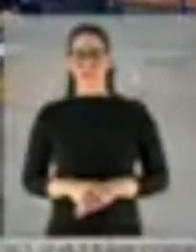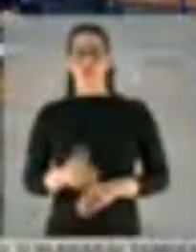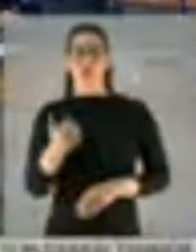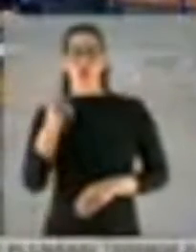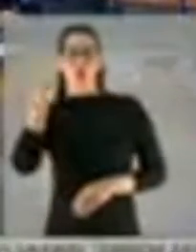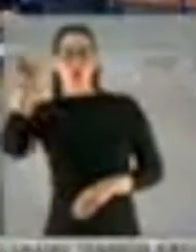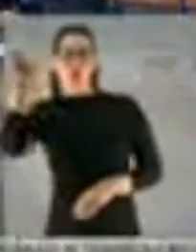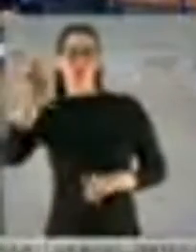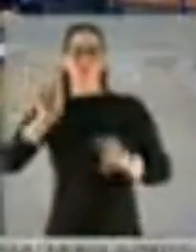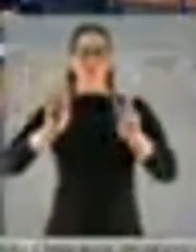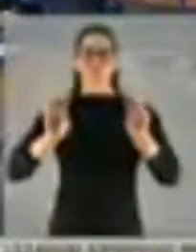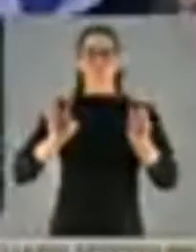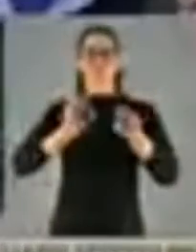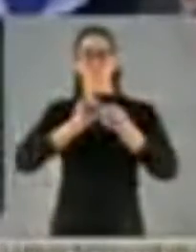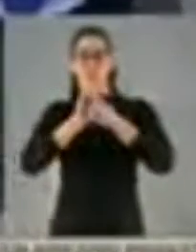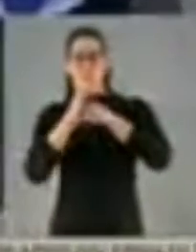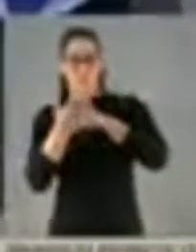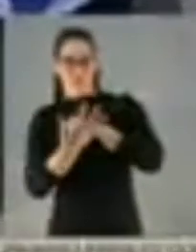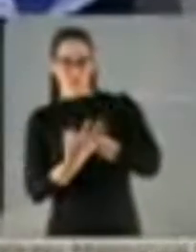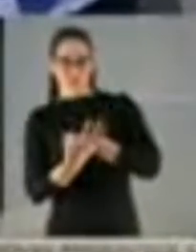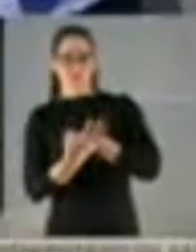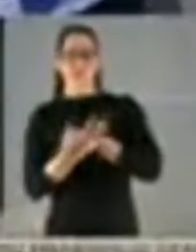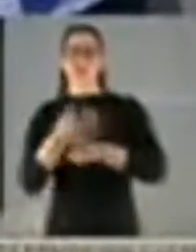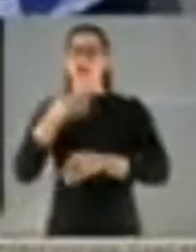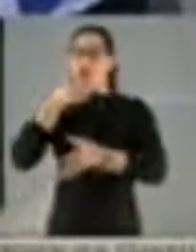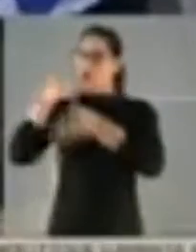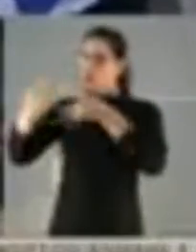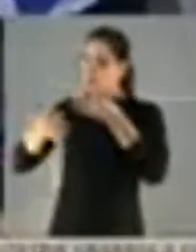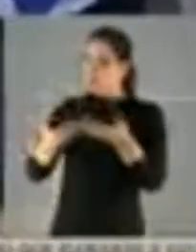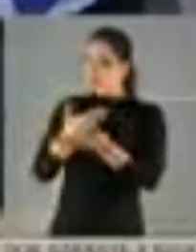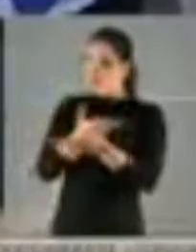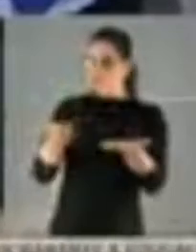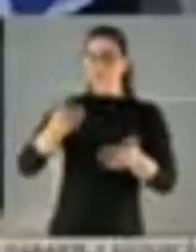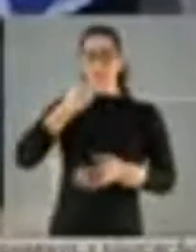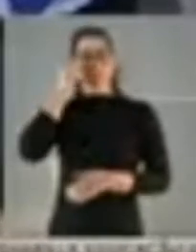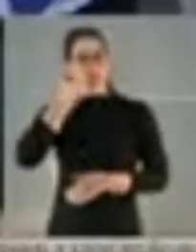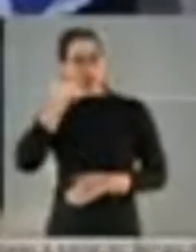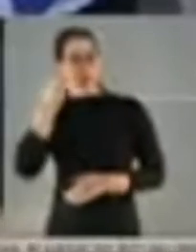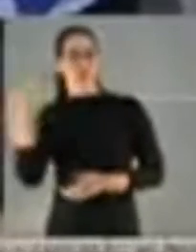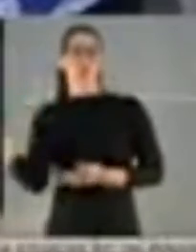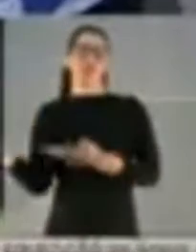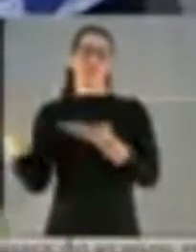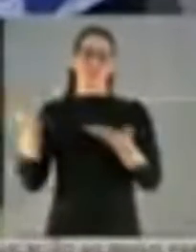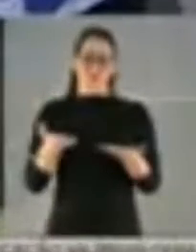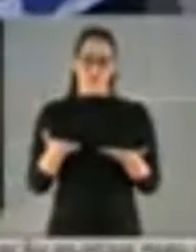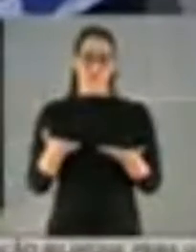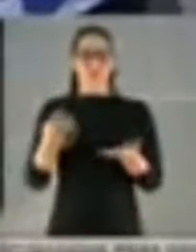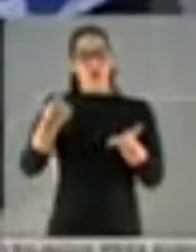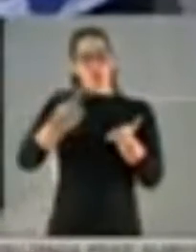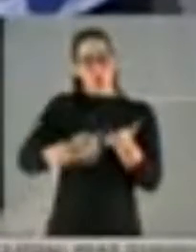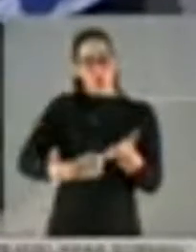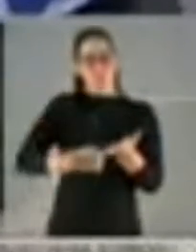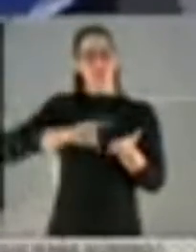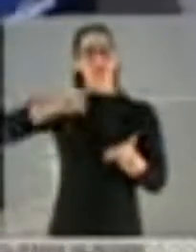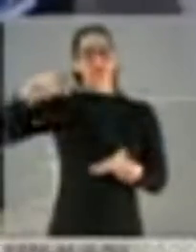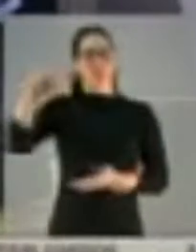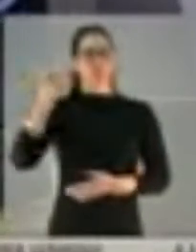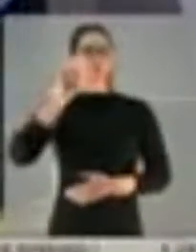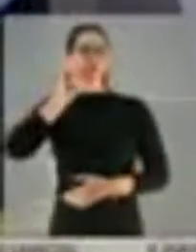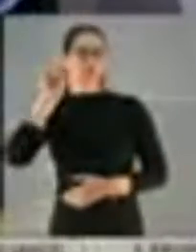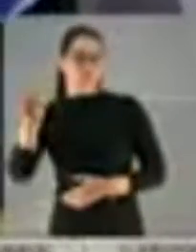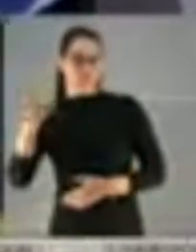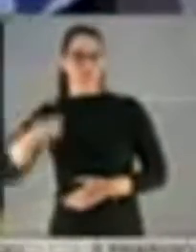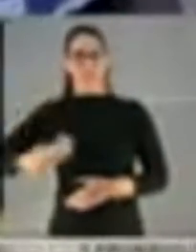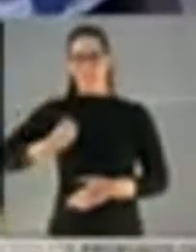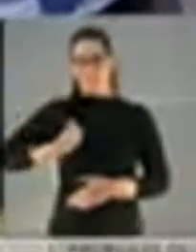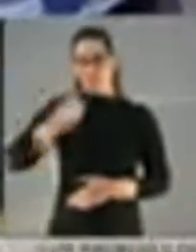de convite serão sugestões dadas pelos senadores quem virá para cá para a sessão, que nós vamos marcar o dia para a presença